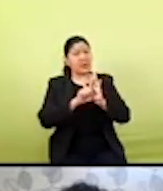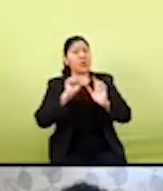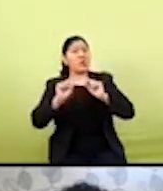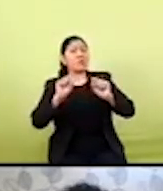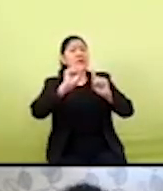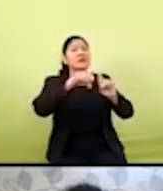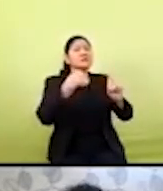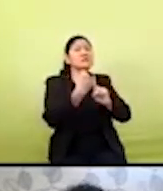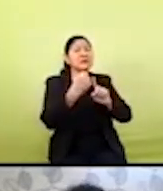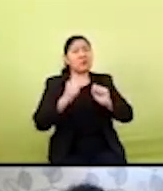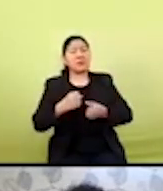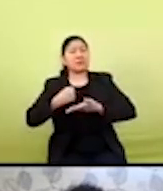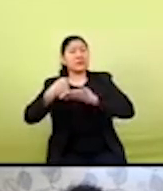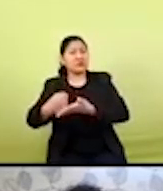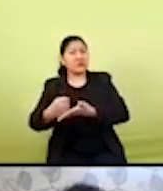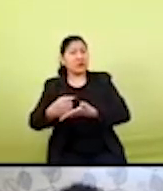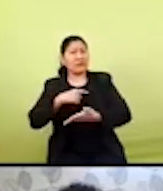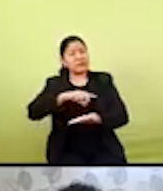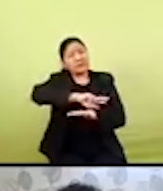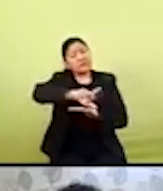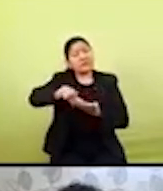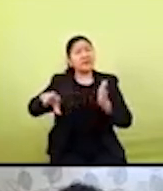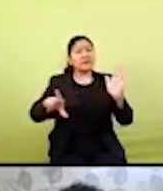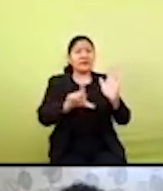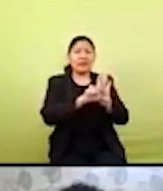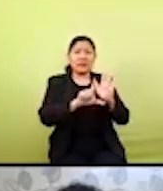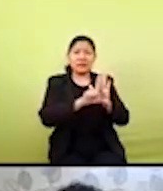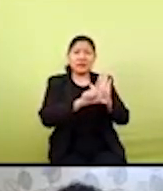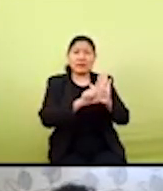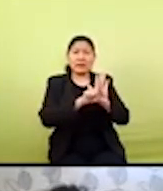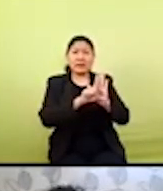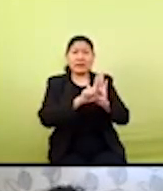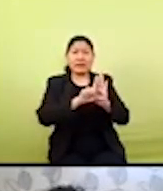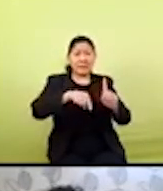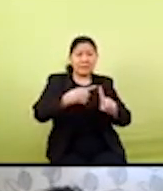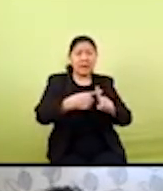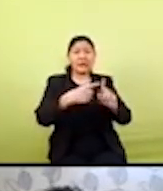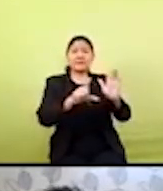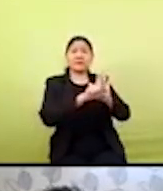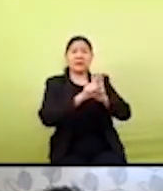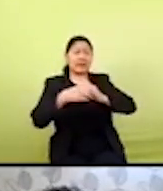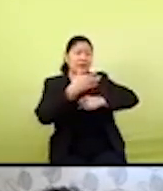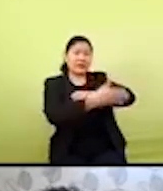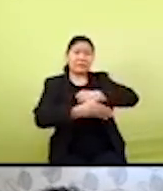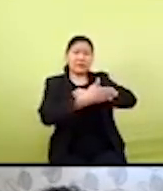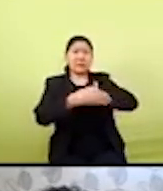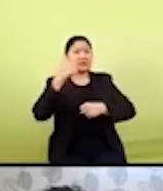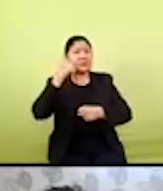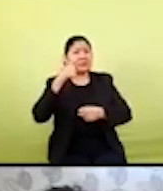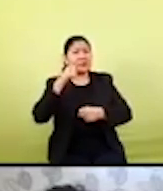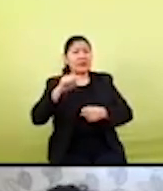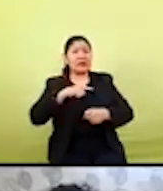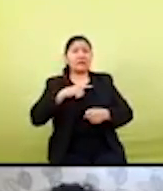tanta legislação, né, a gente tem aí a própria Lei Maria da Penha, né, que está completando 14 anos, e aí